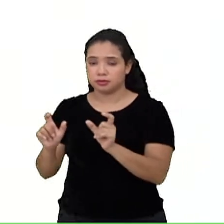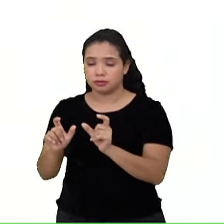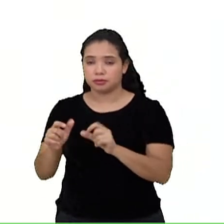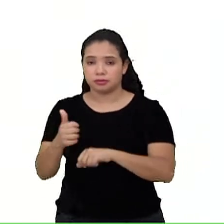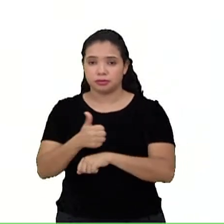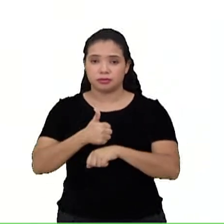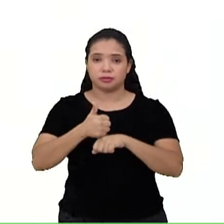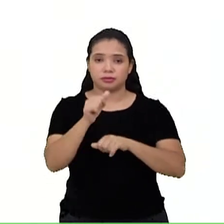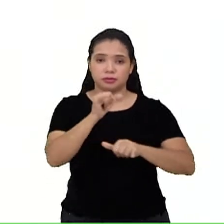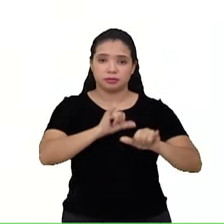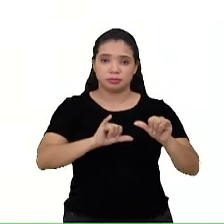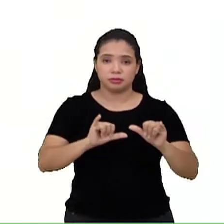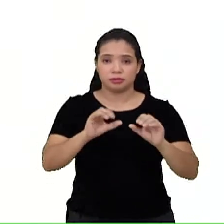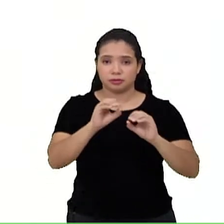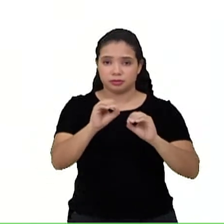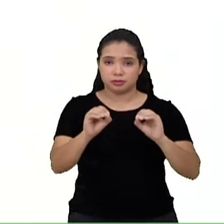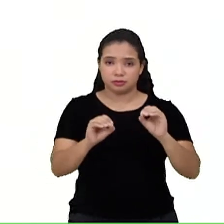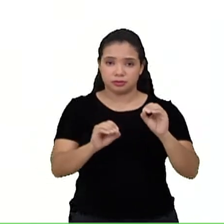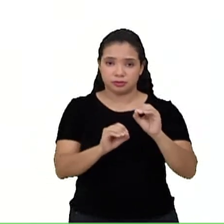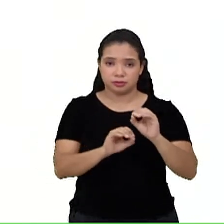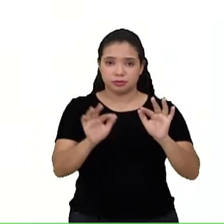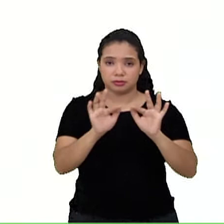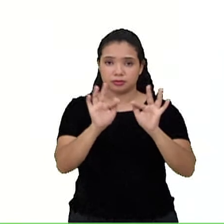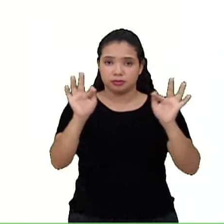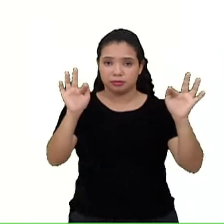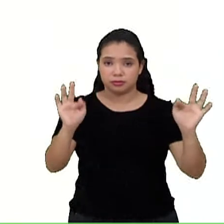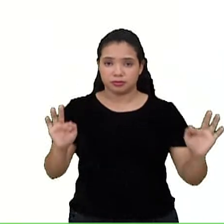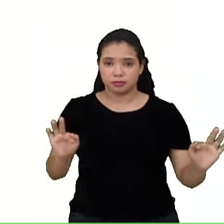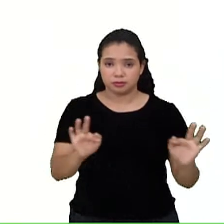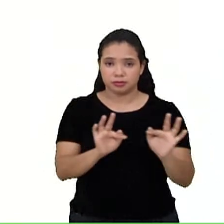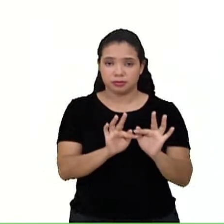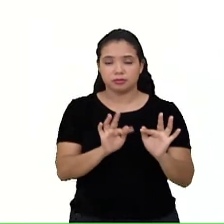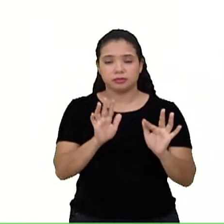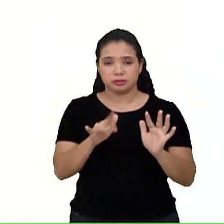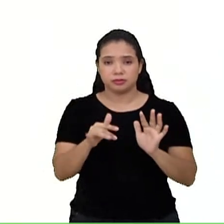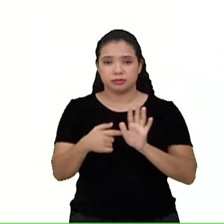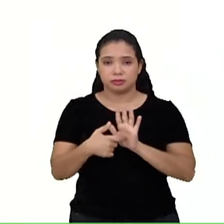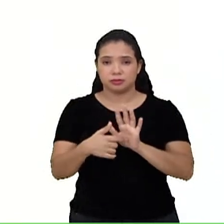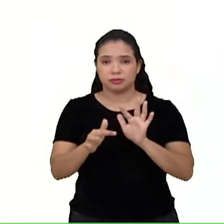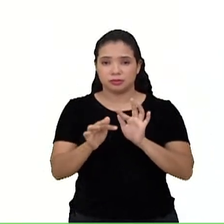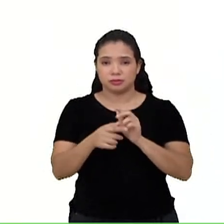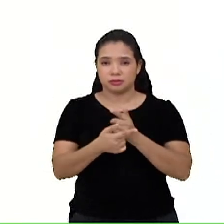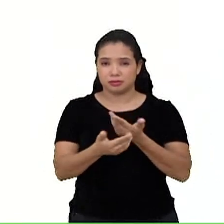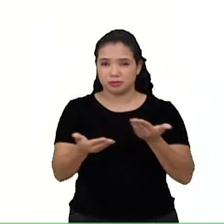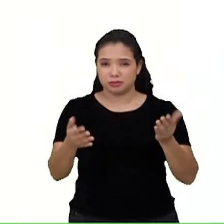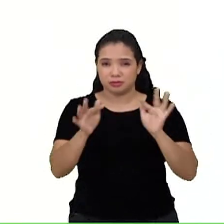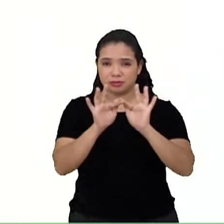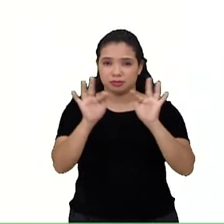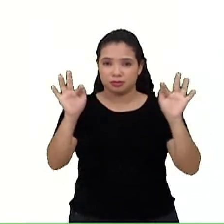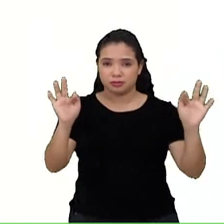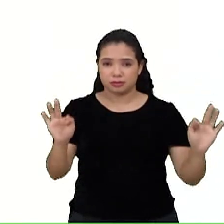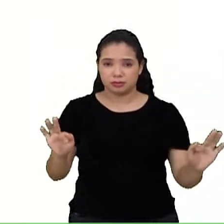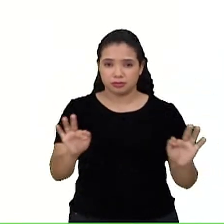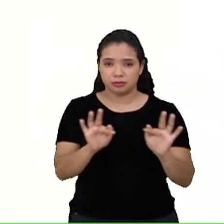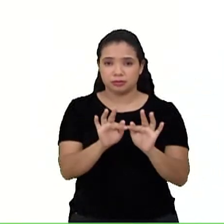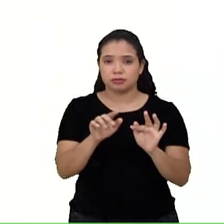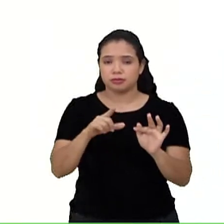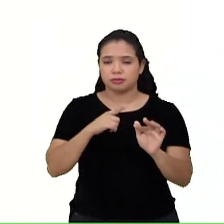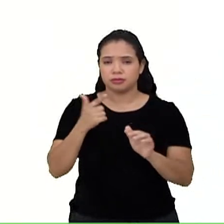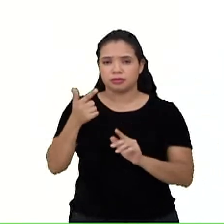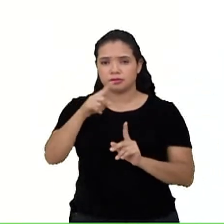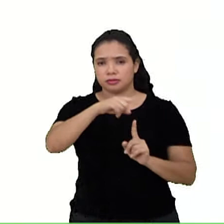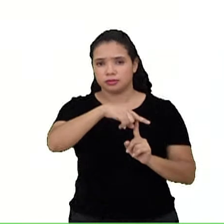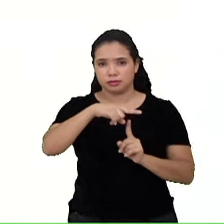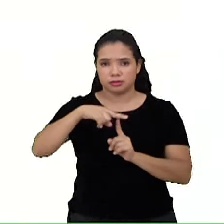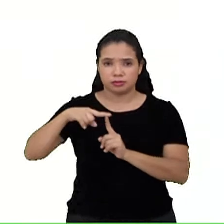utilizar fórmulas. As fórmulas, a gente acabou de desenhar uma ali no quadro, só que a gente vai ver que tem outros tipos de representações